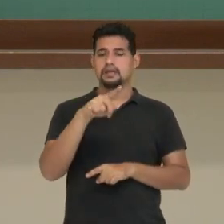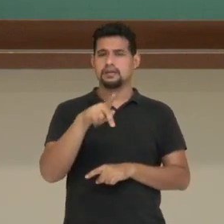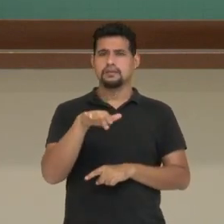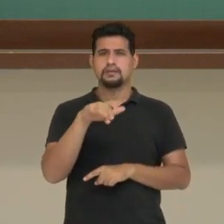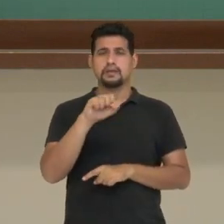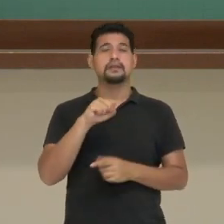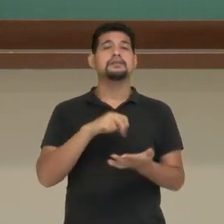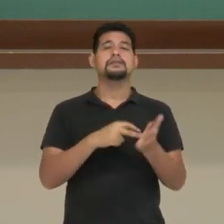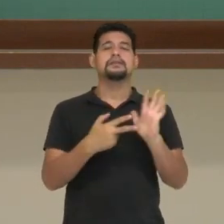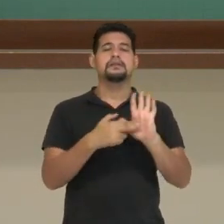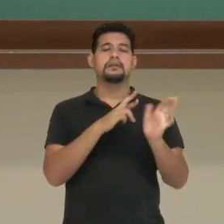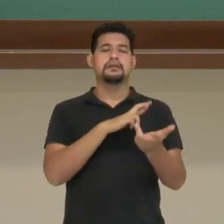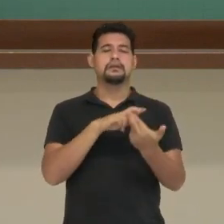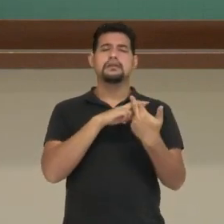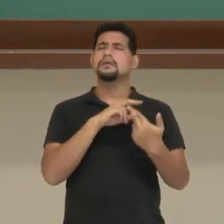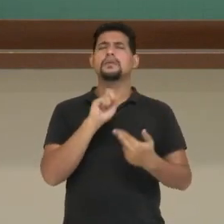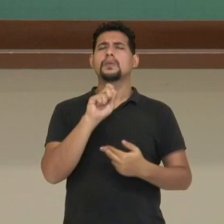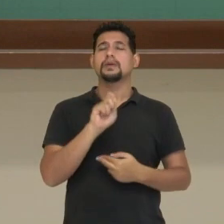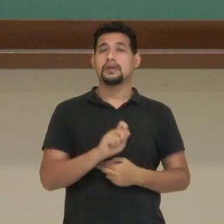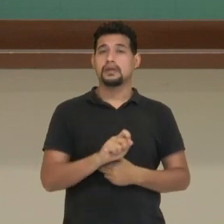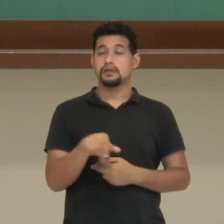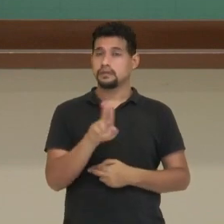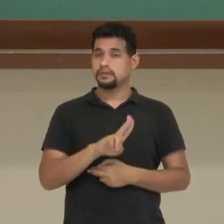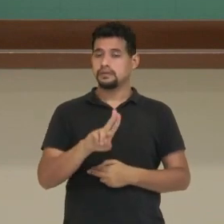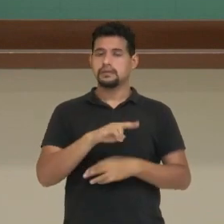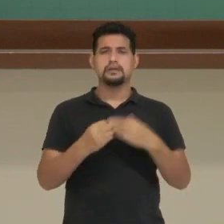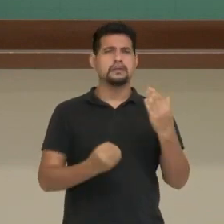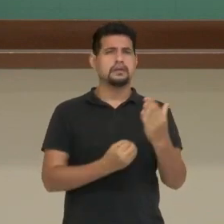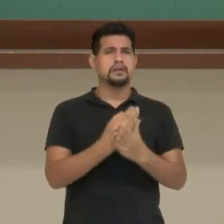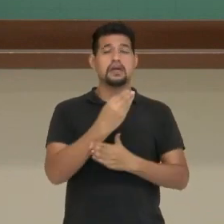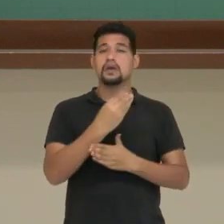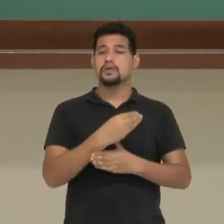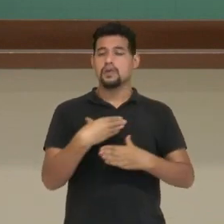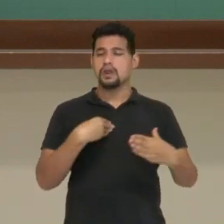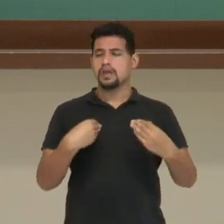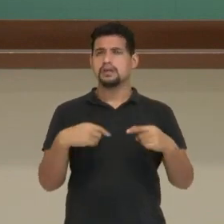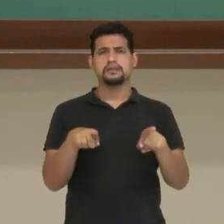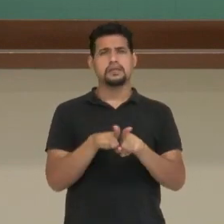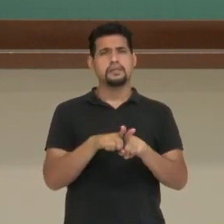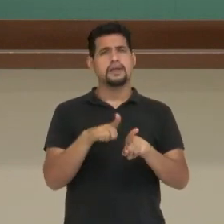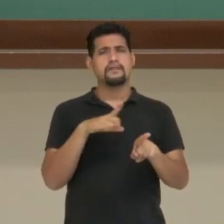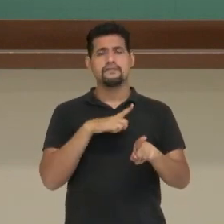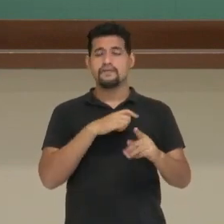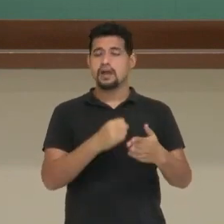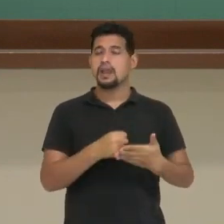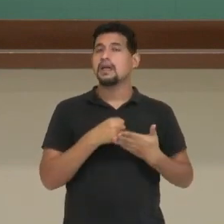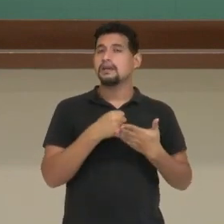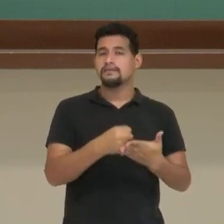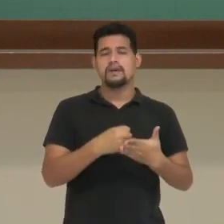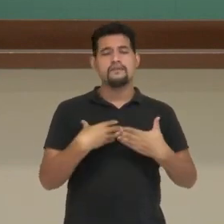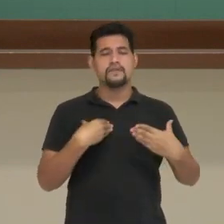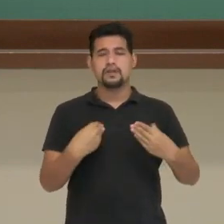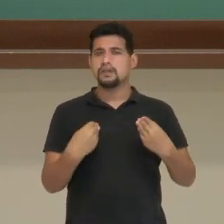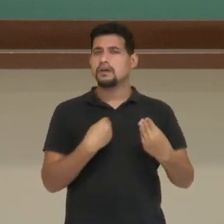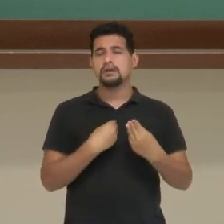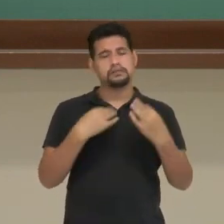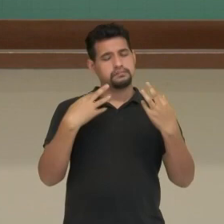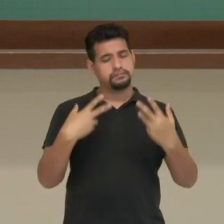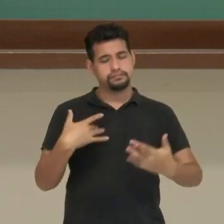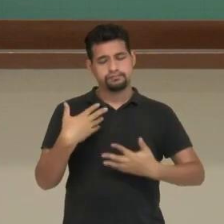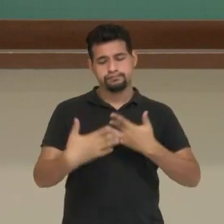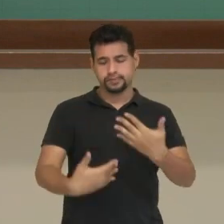a responsável pela produção do leite, que vai alimentar o filhote durante um determinado